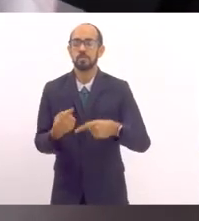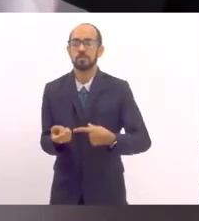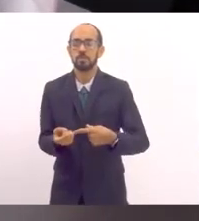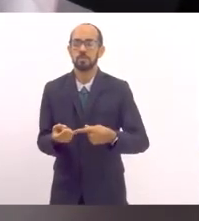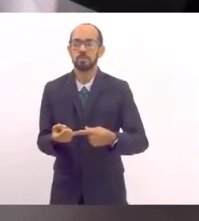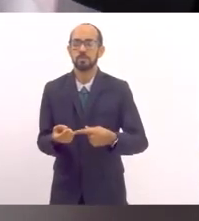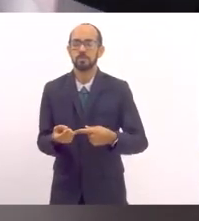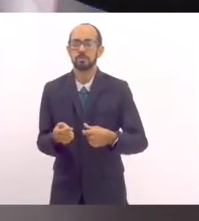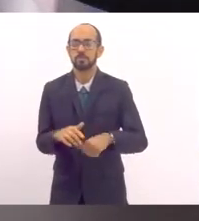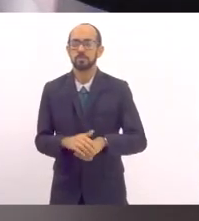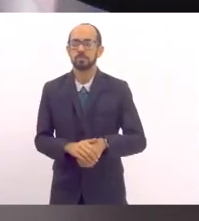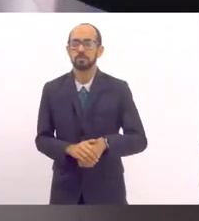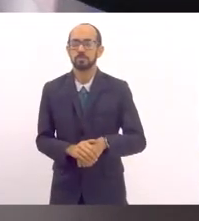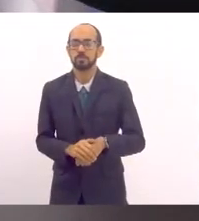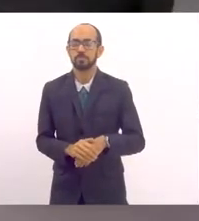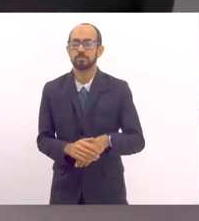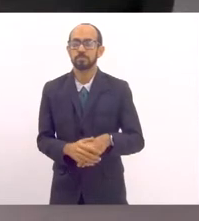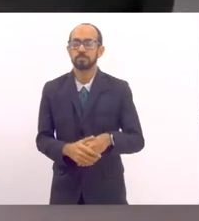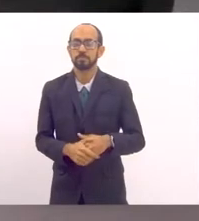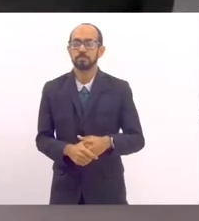Oi.